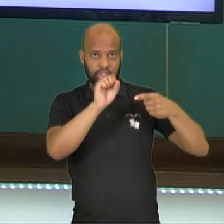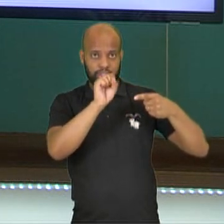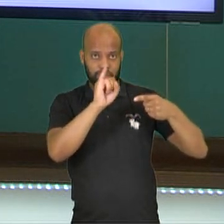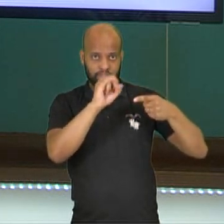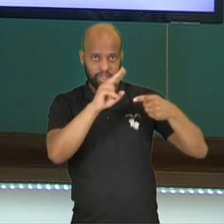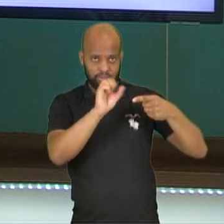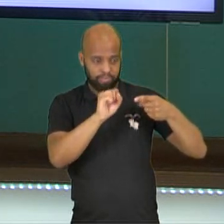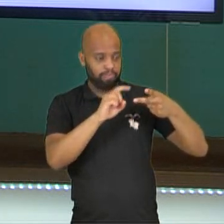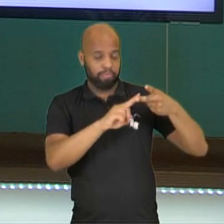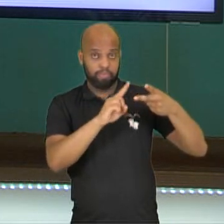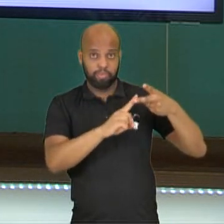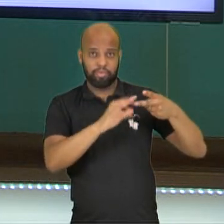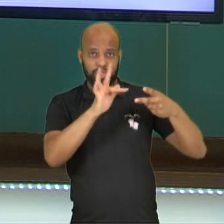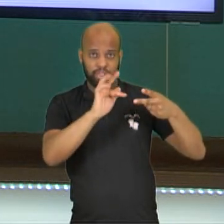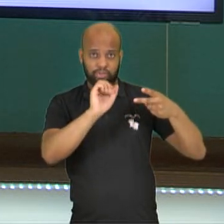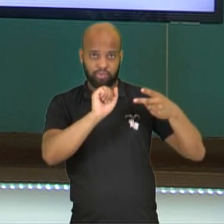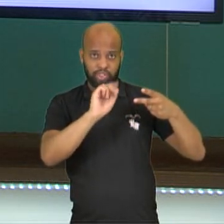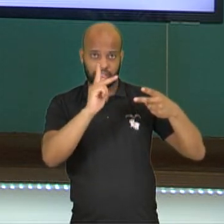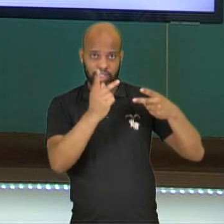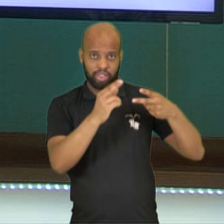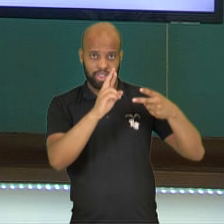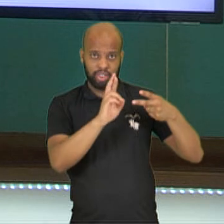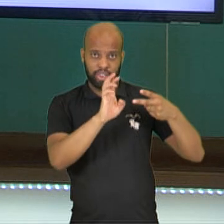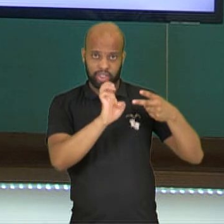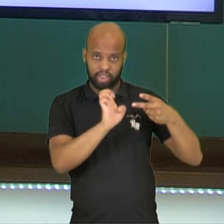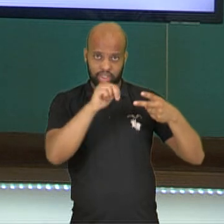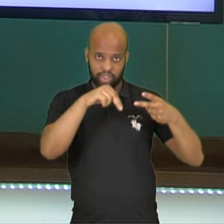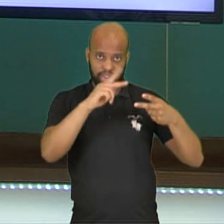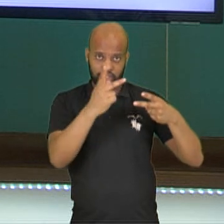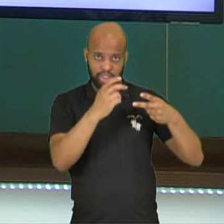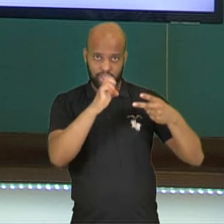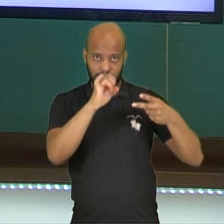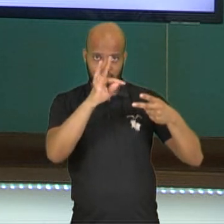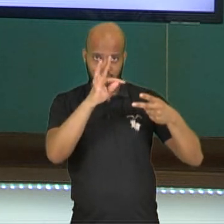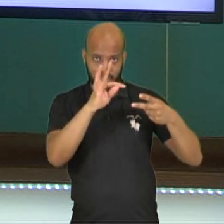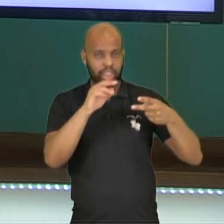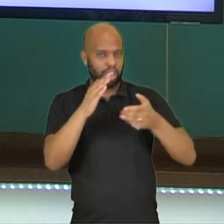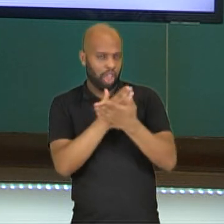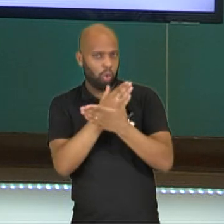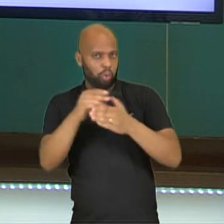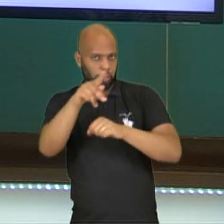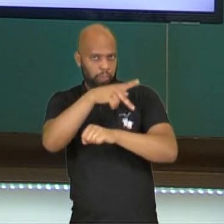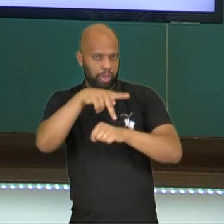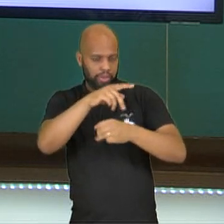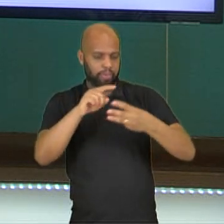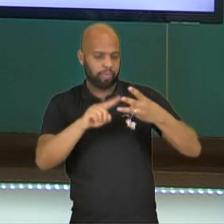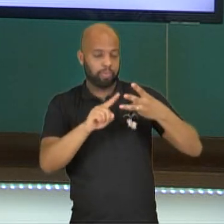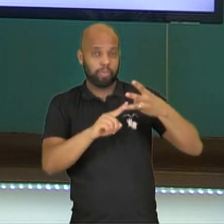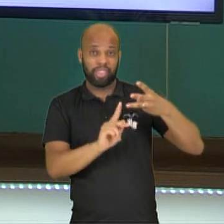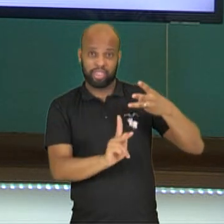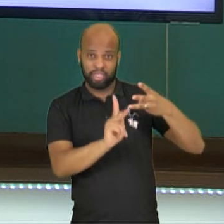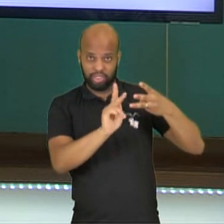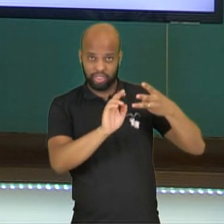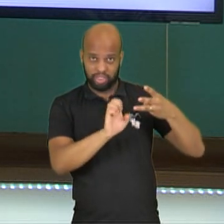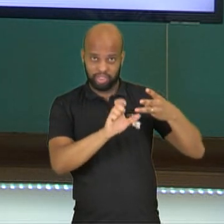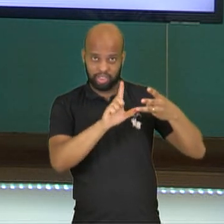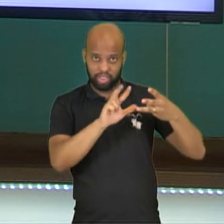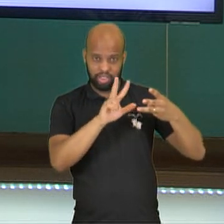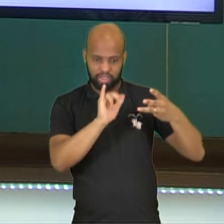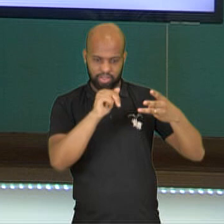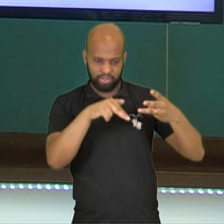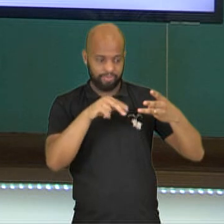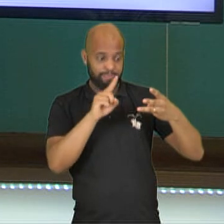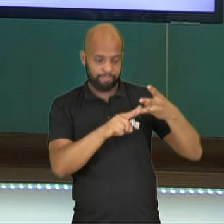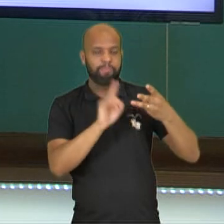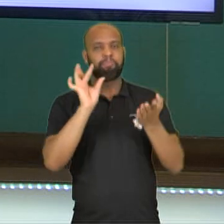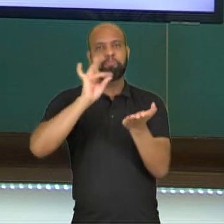o Fahrenheit, que é dos países culturalmente de origem mais anglo-saxônica, e a escala Kelvin, que é a escala oficial